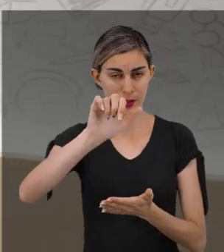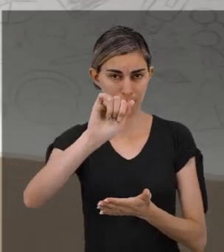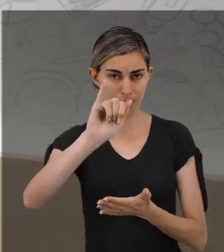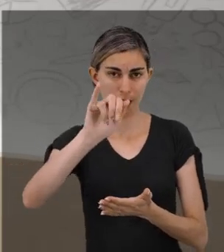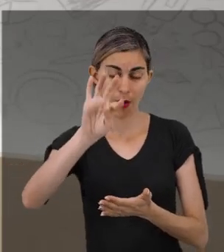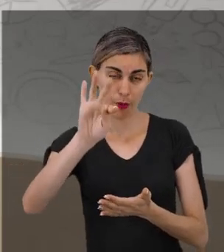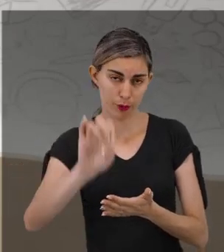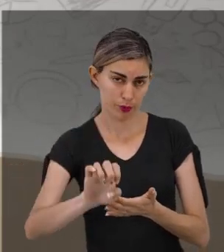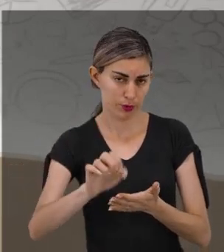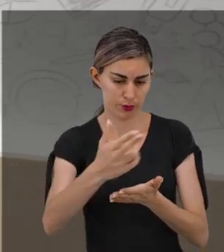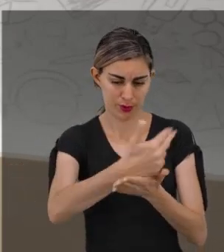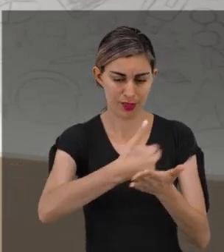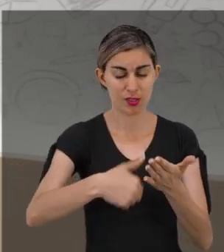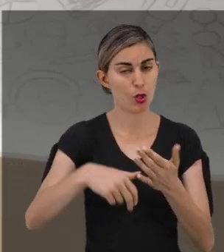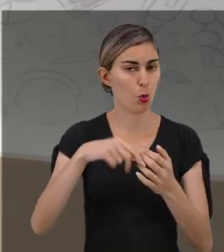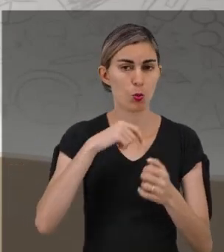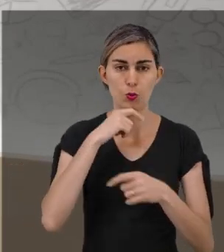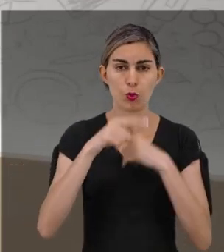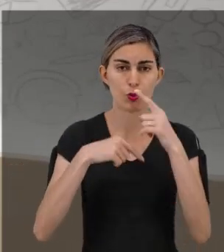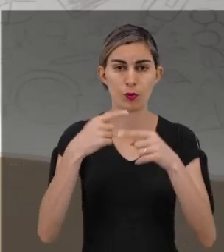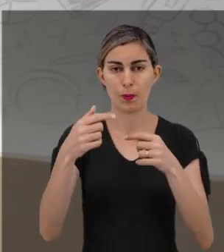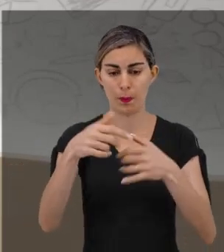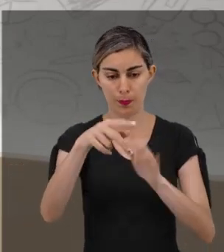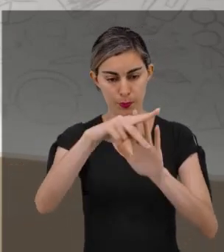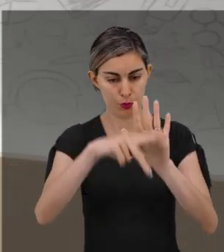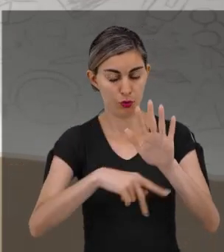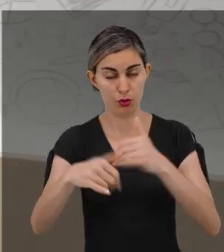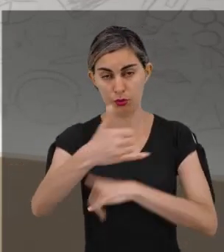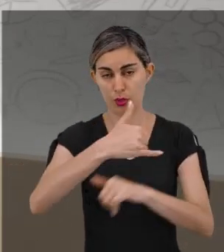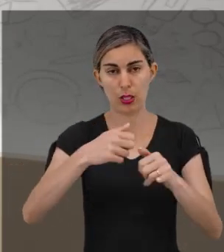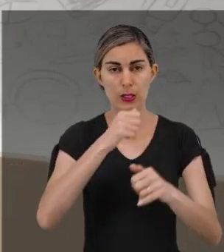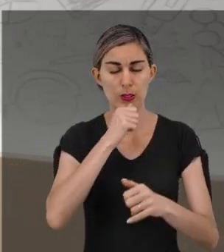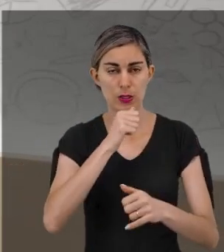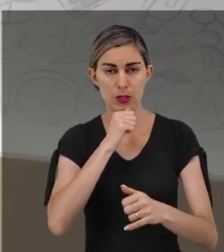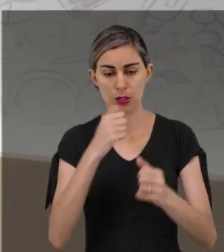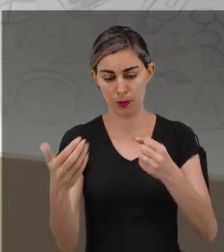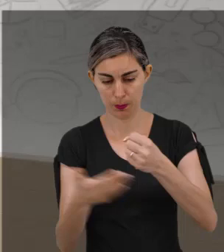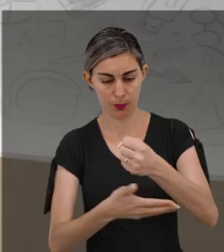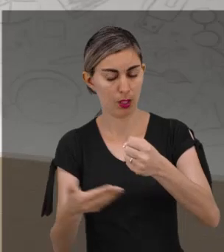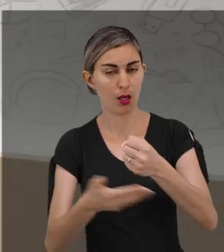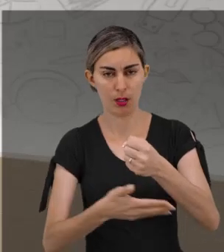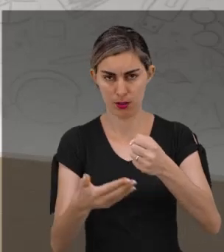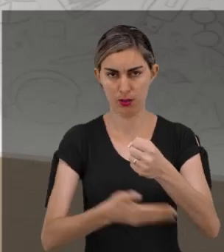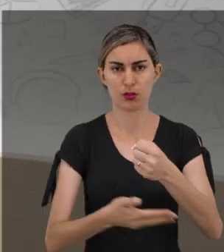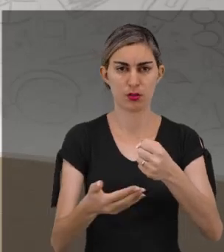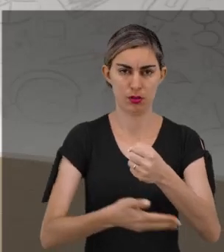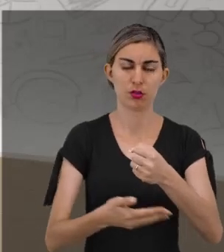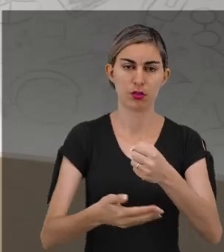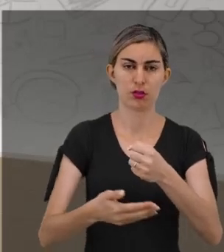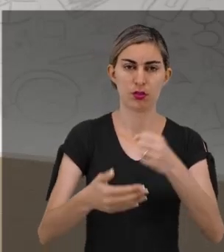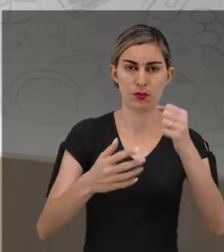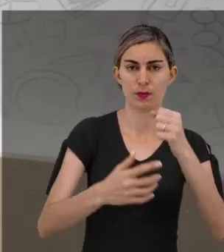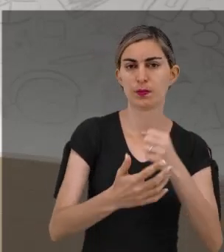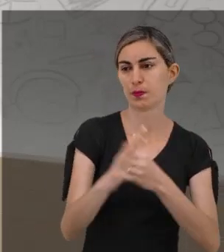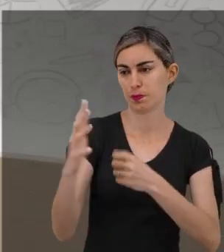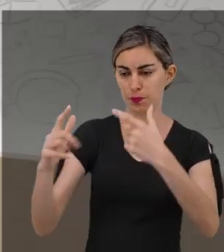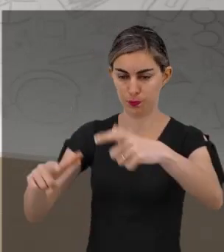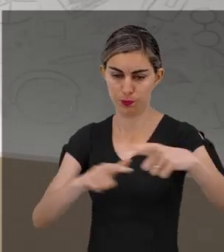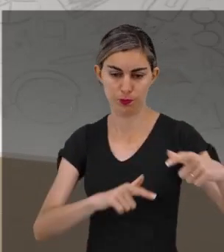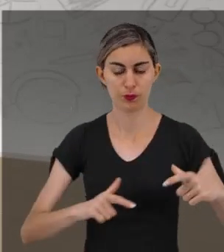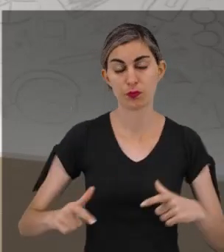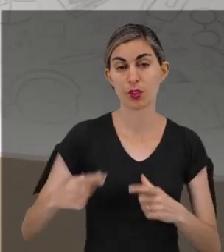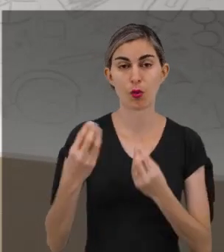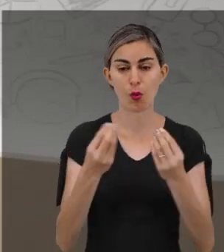adianta a gente fazer um projeto elétrico sem ter essa base ali, né, dos ambientes, né, de onde está